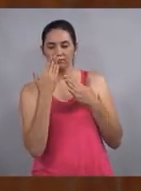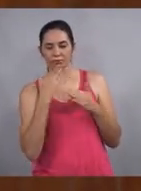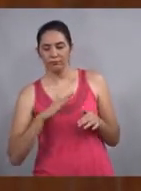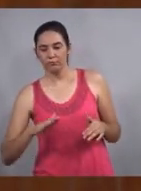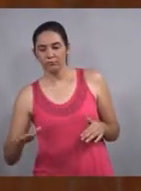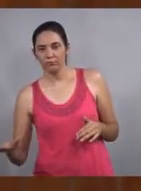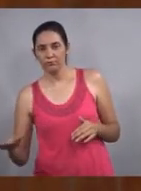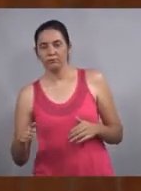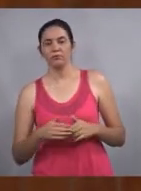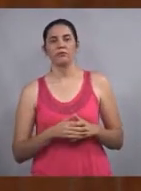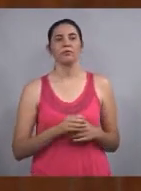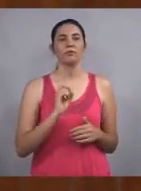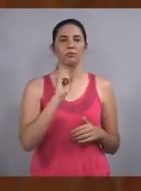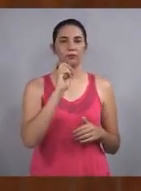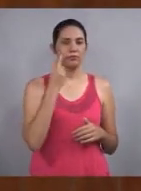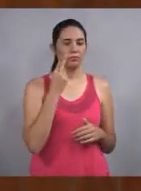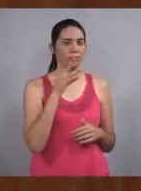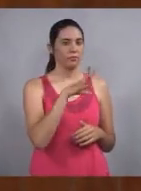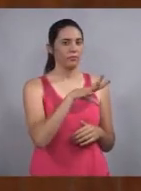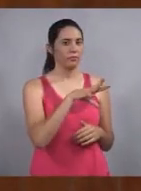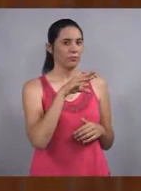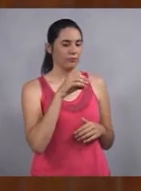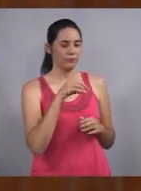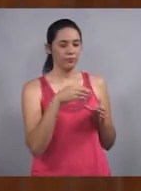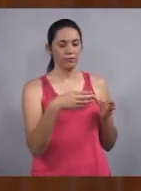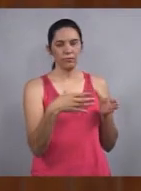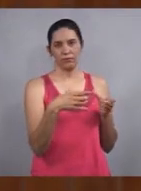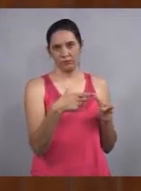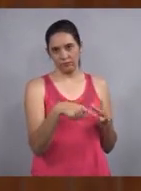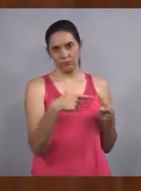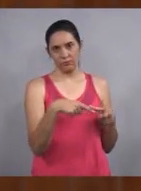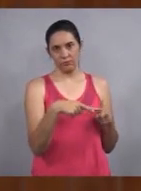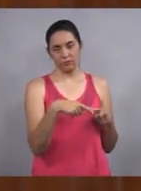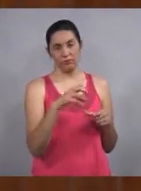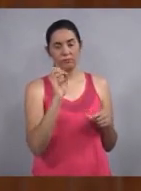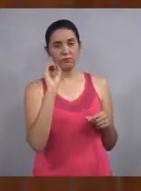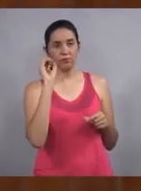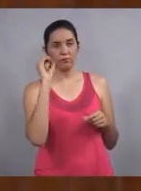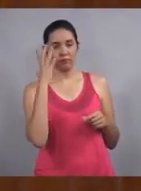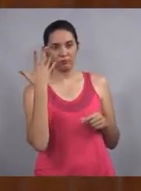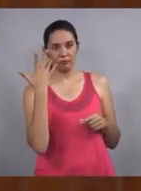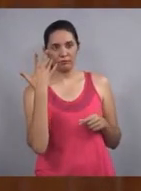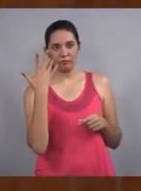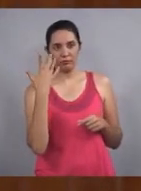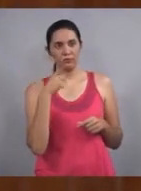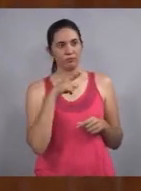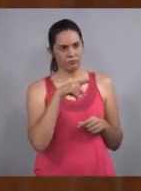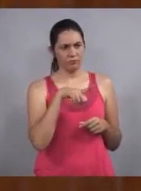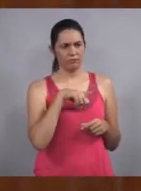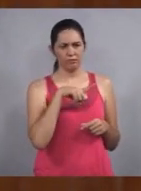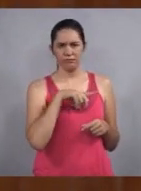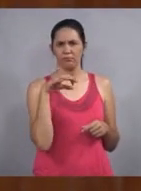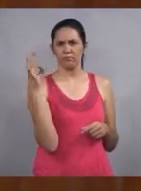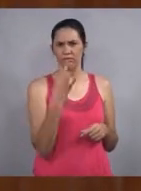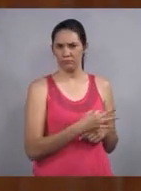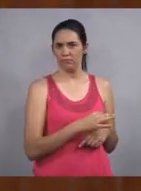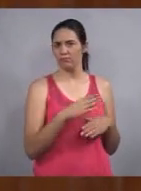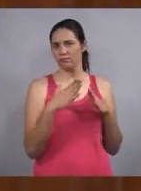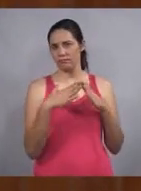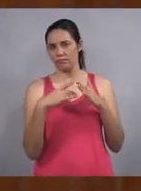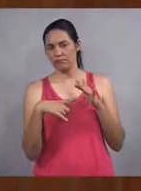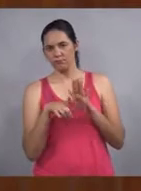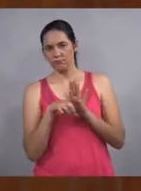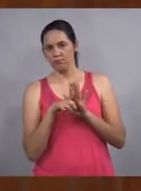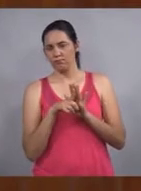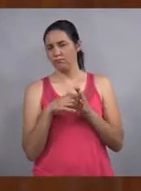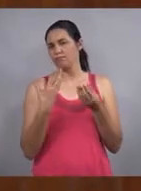pegar algumas instituições para que isso aconteça, porque senão, Vossa Excelência tem toda a razão, essa casa aqui é muito rica